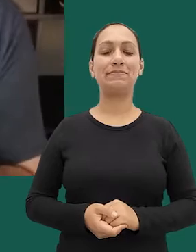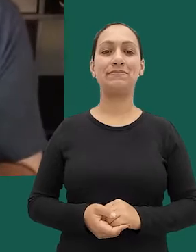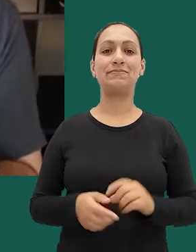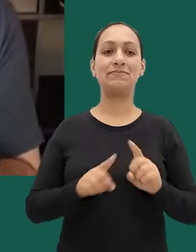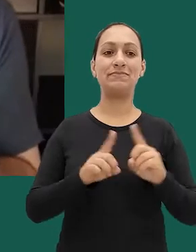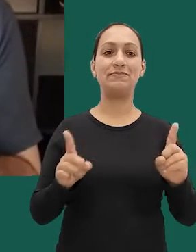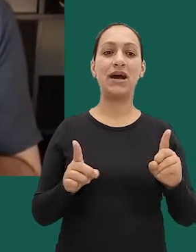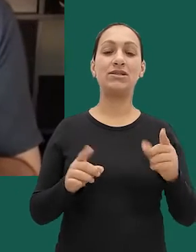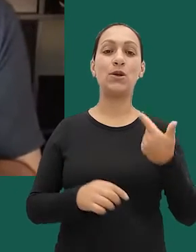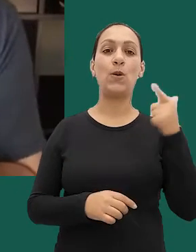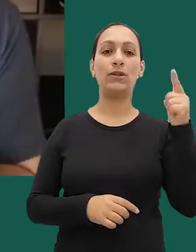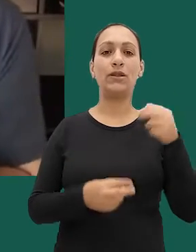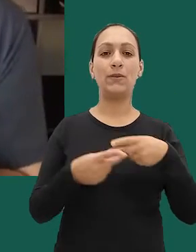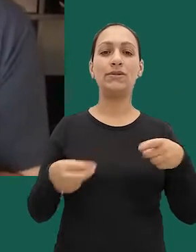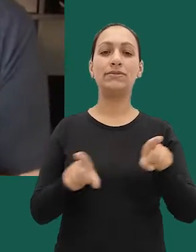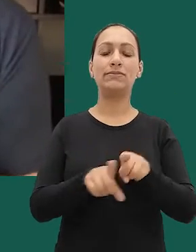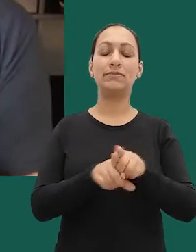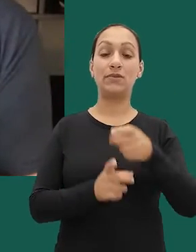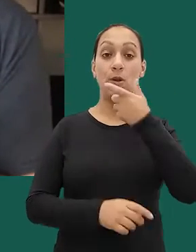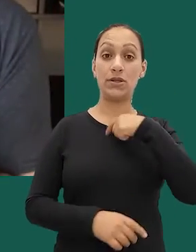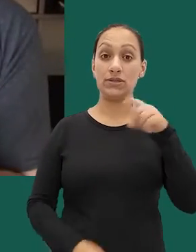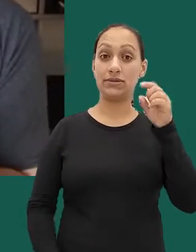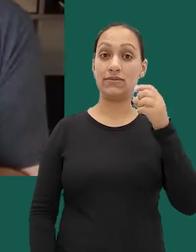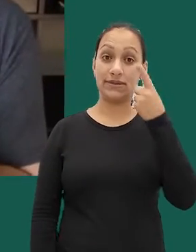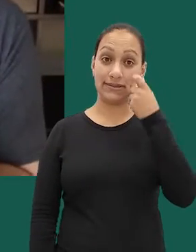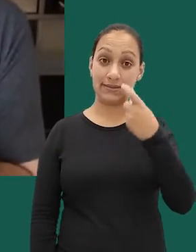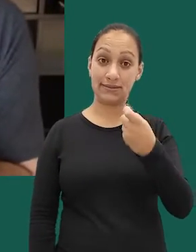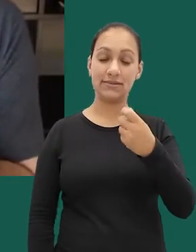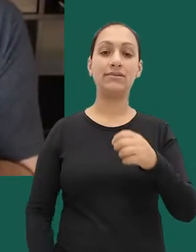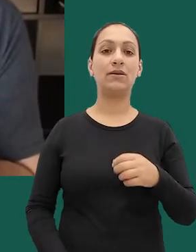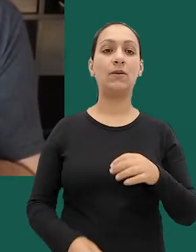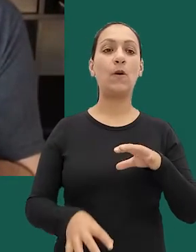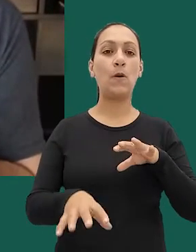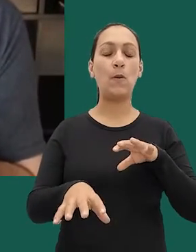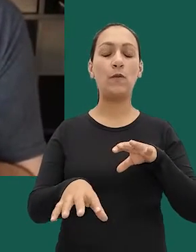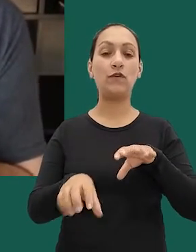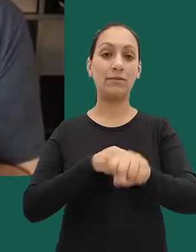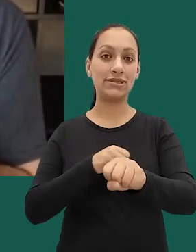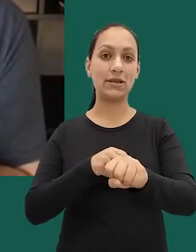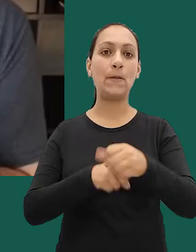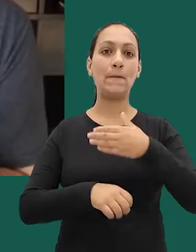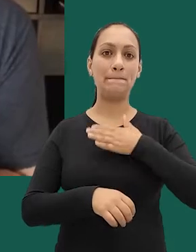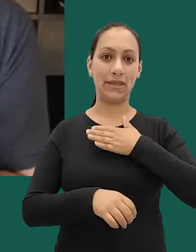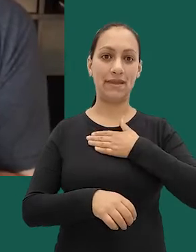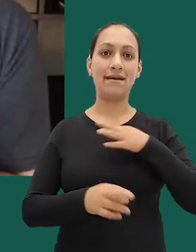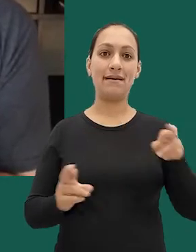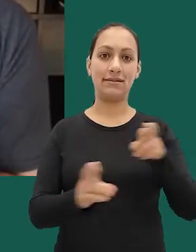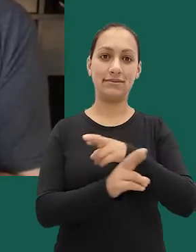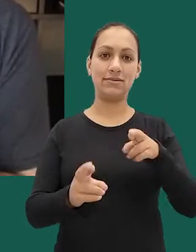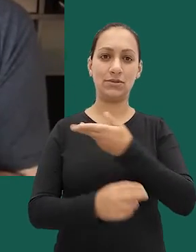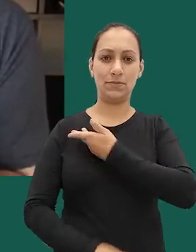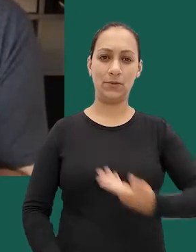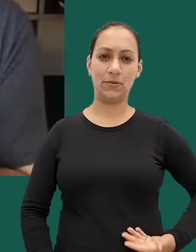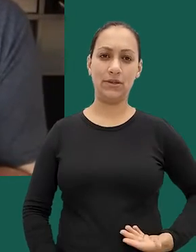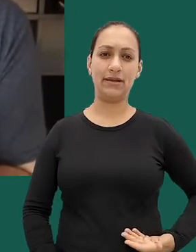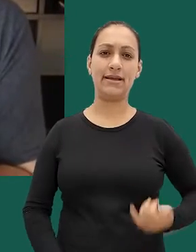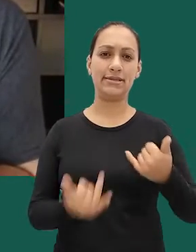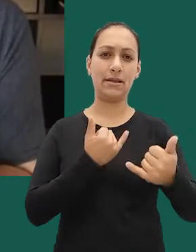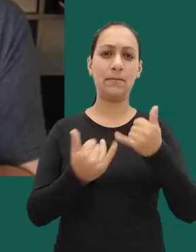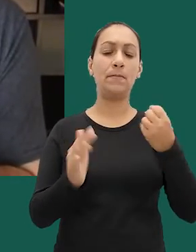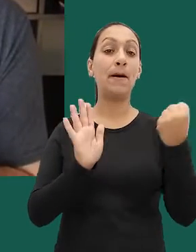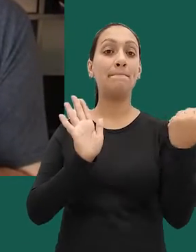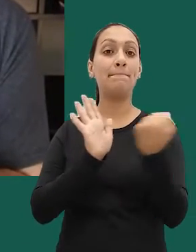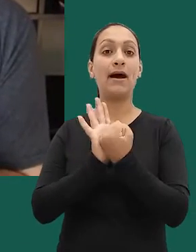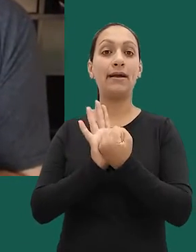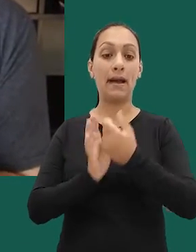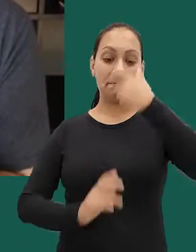na verdade, para um outro ponto que eu acho super relevante, especialmente com a minha formação em relações públicas, que é essa formação de uma marca pessoal, assim,